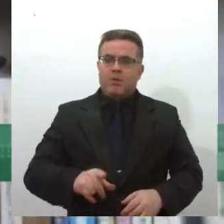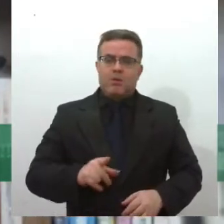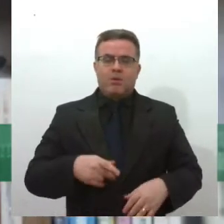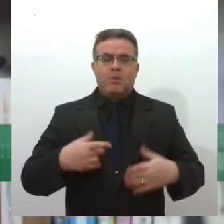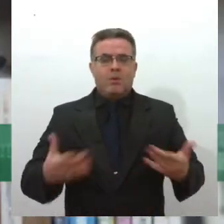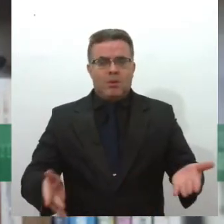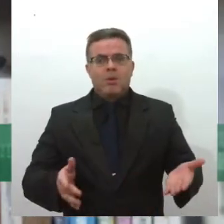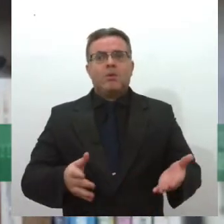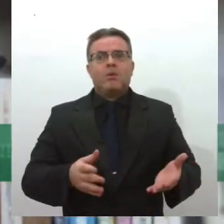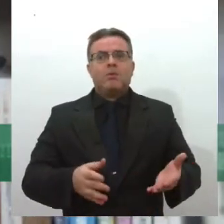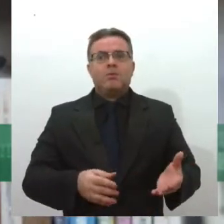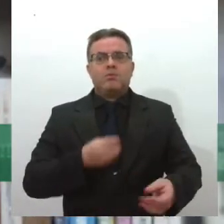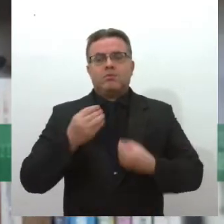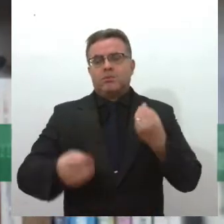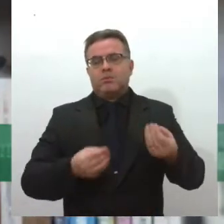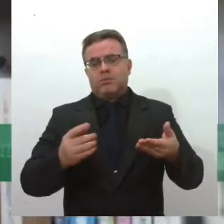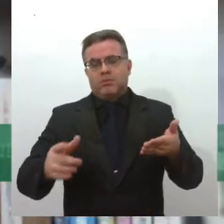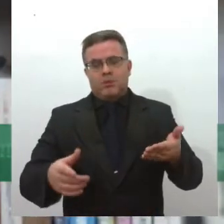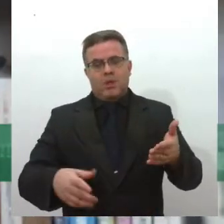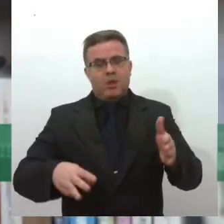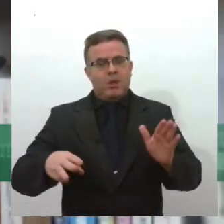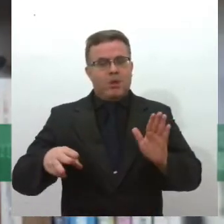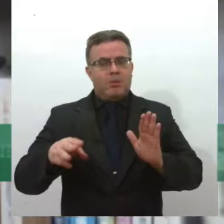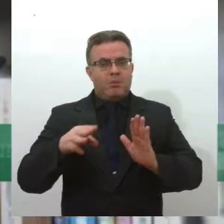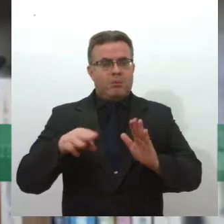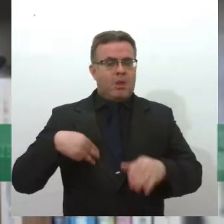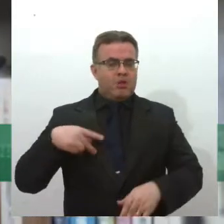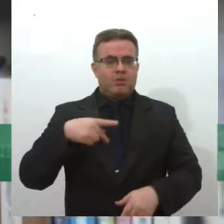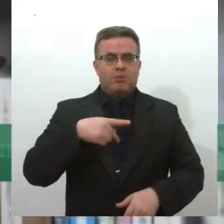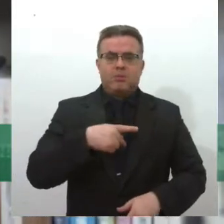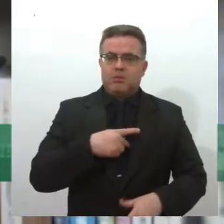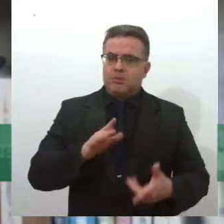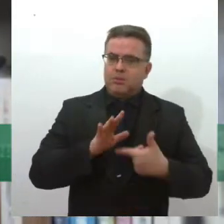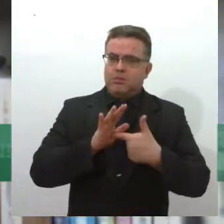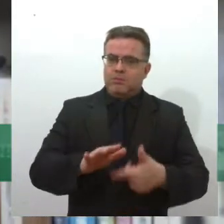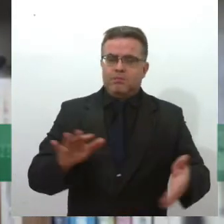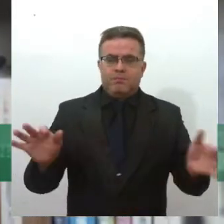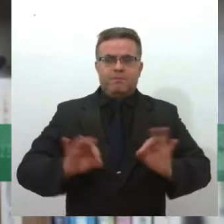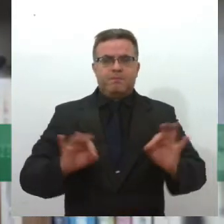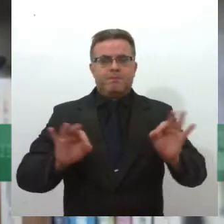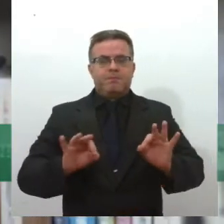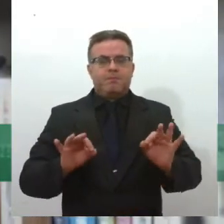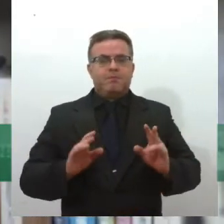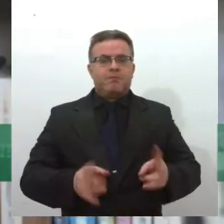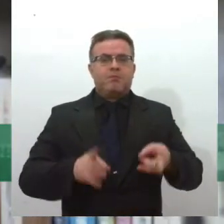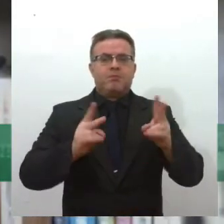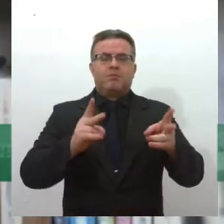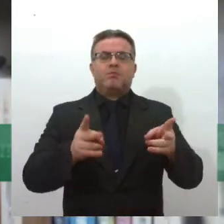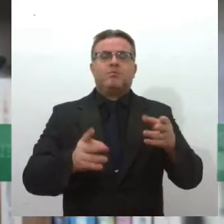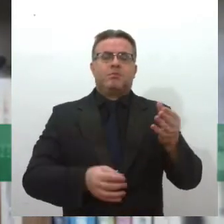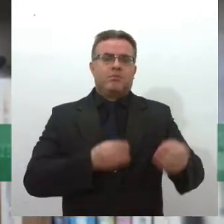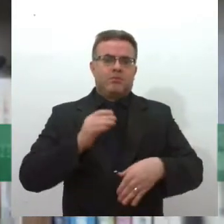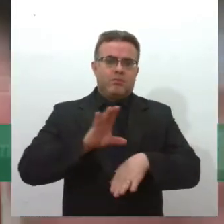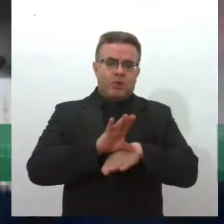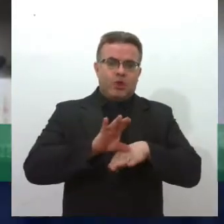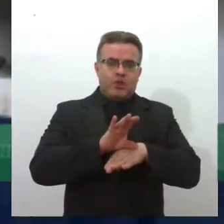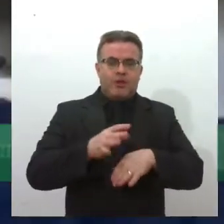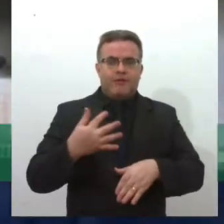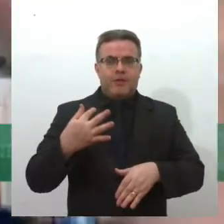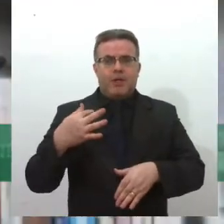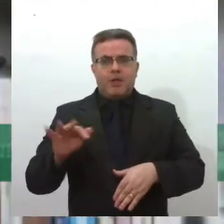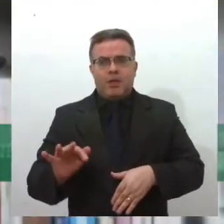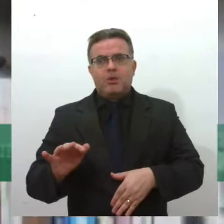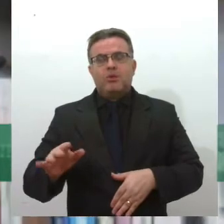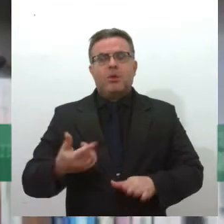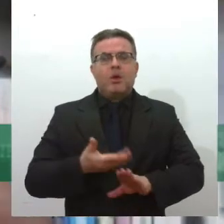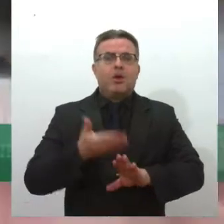Público, eu não tenho lembrança de uma monstruosidade desse tamanho em relação à Constituição Federal. Nós tivemos a